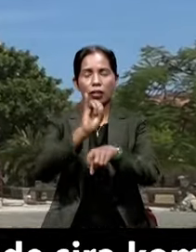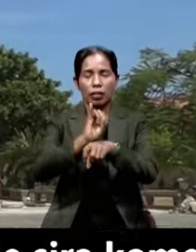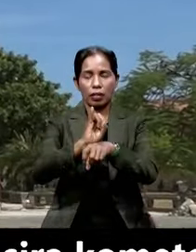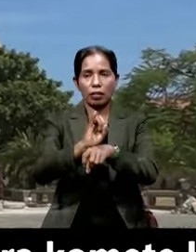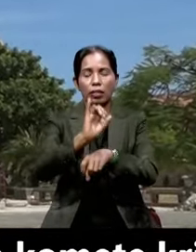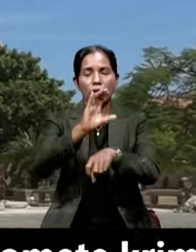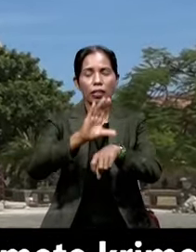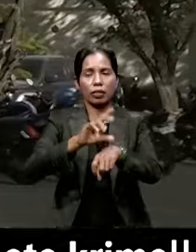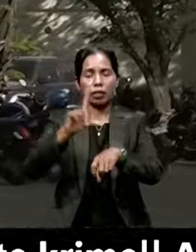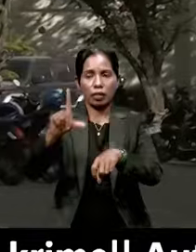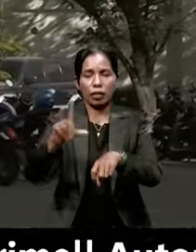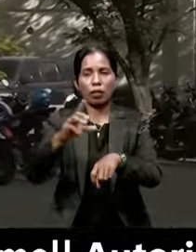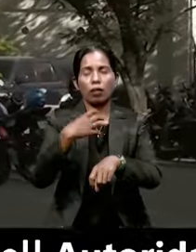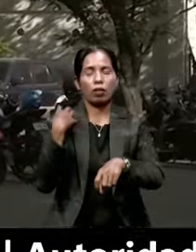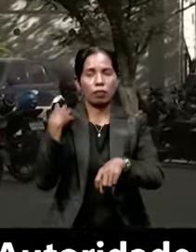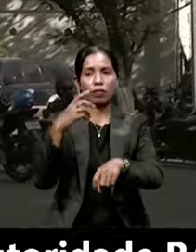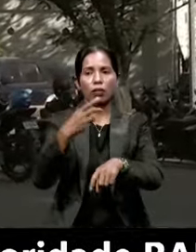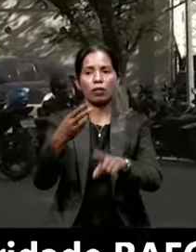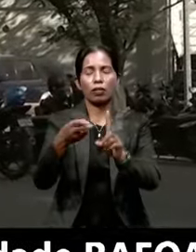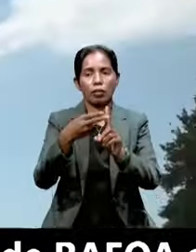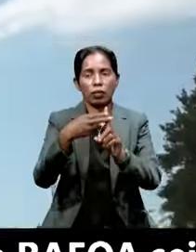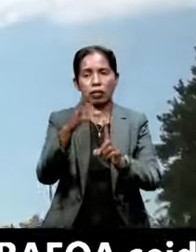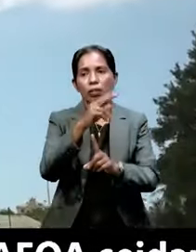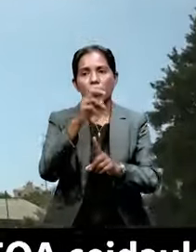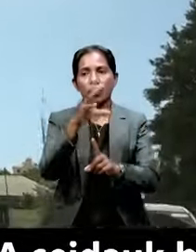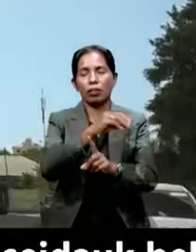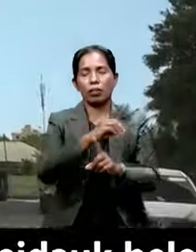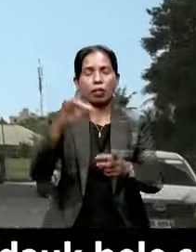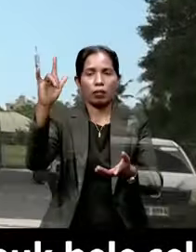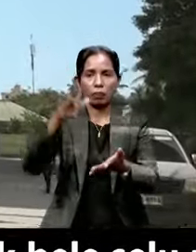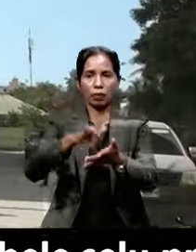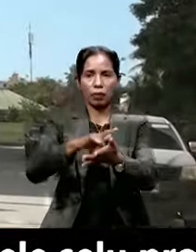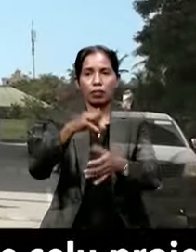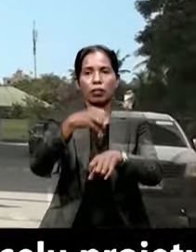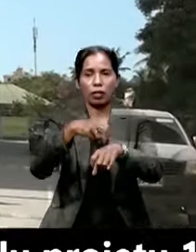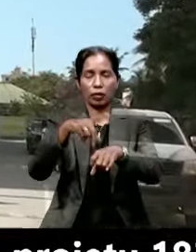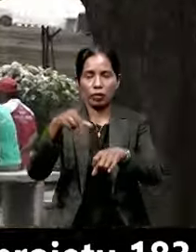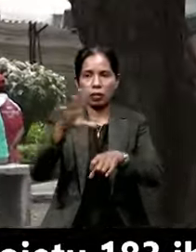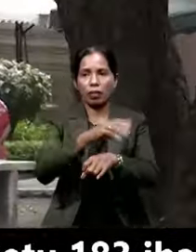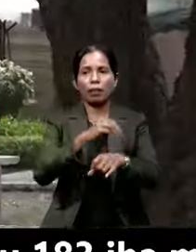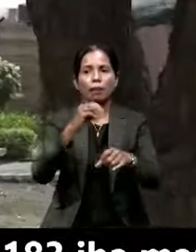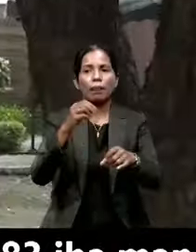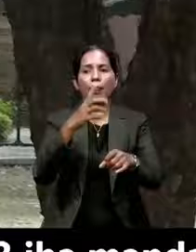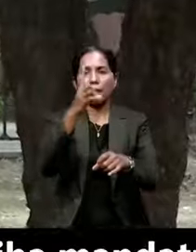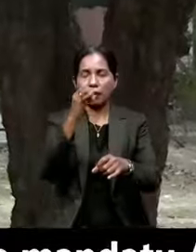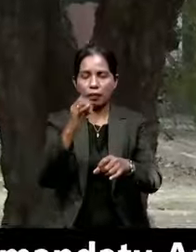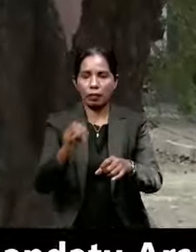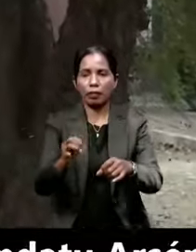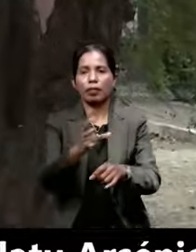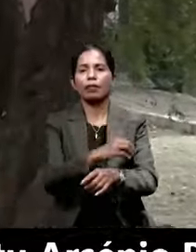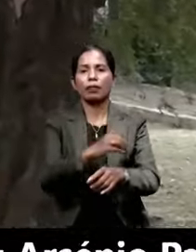Catedral, Palácio Presidencial, Hotel Timor, Hotel Nilton, Aeroporto Comoro, Hospital Nacional Guido Valadares, Dili Medical